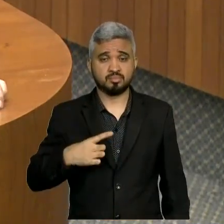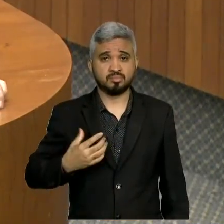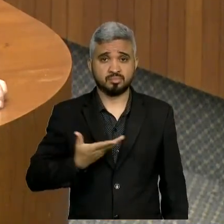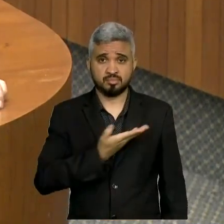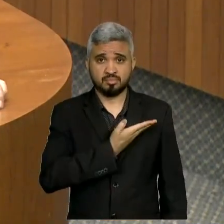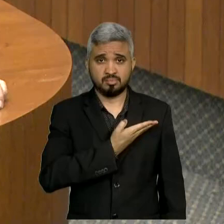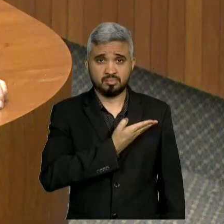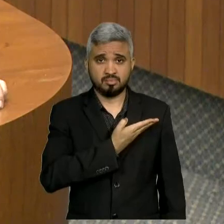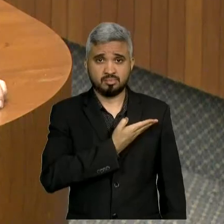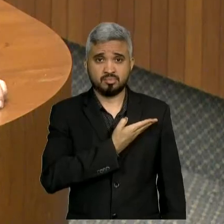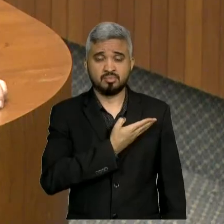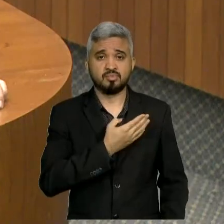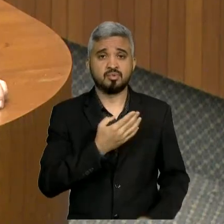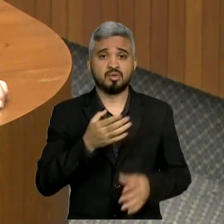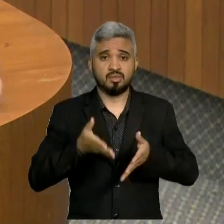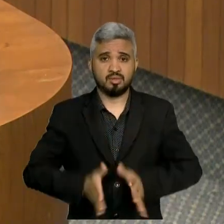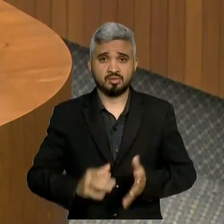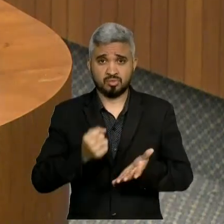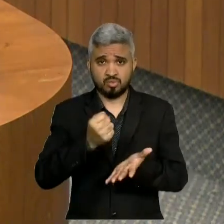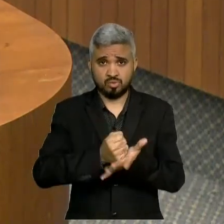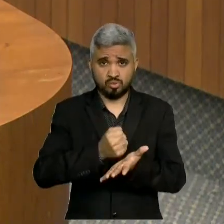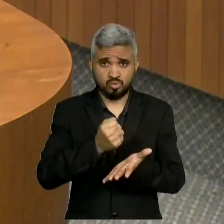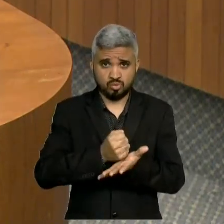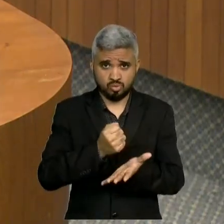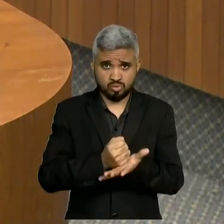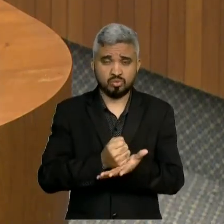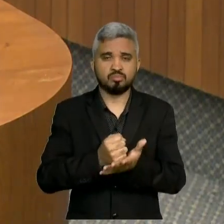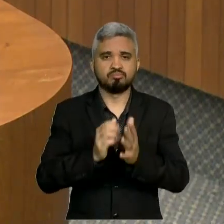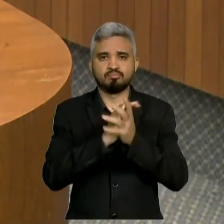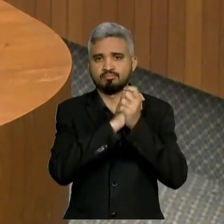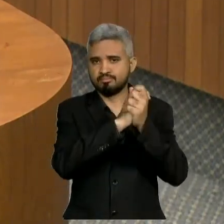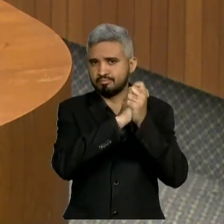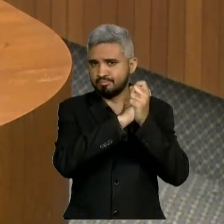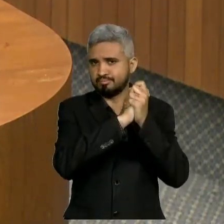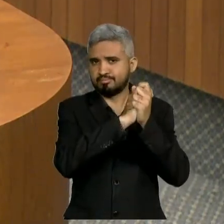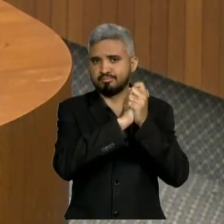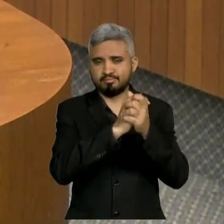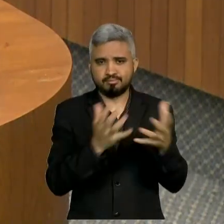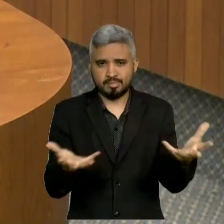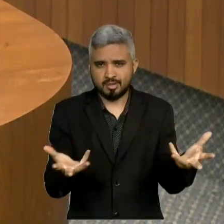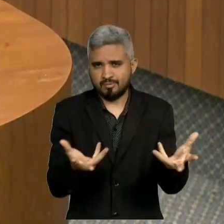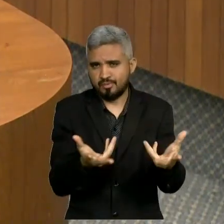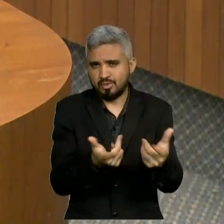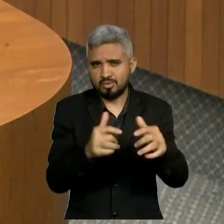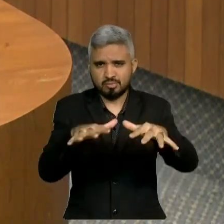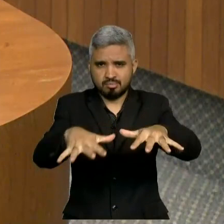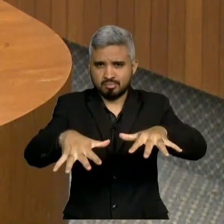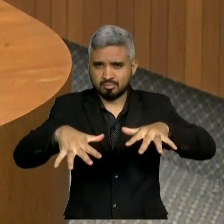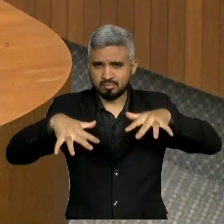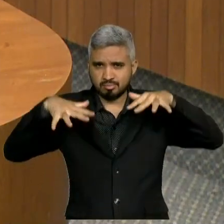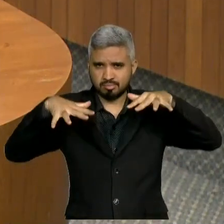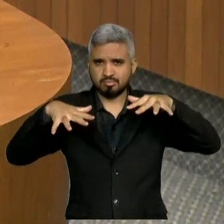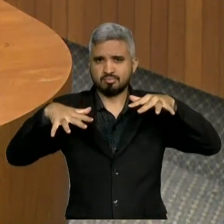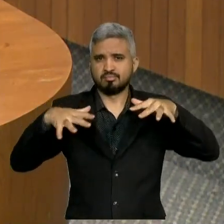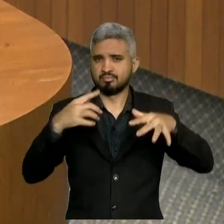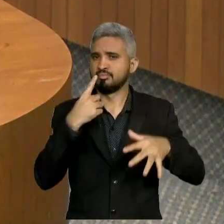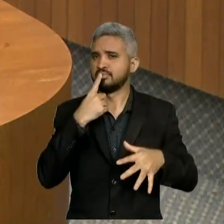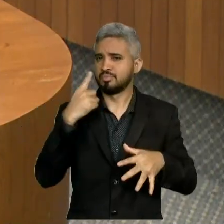Tuntuense, e também parabenizá-lo por um grande evento que fez recentemente, trazendo aqui um